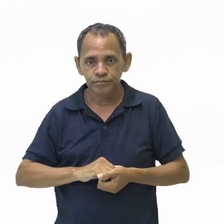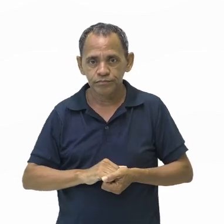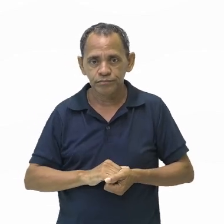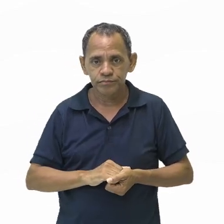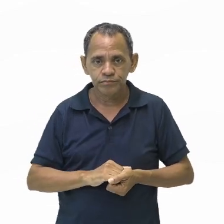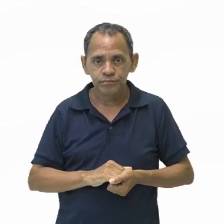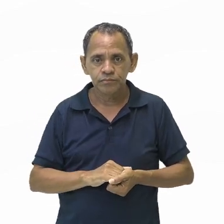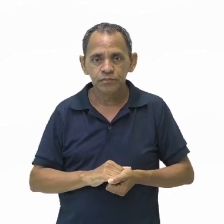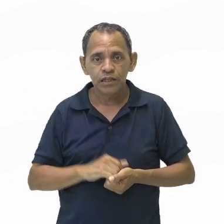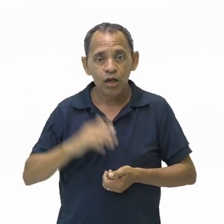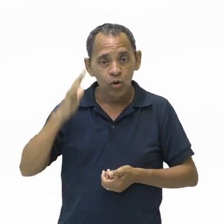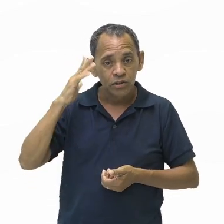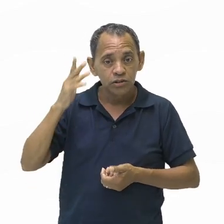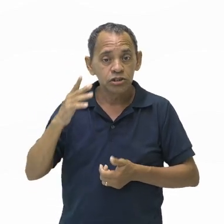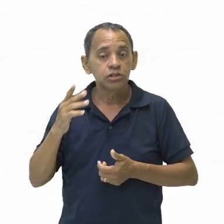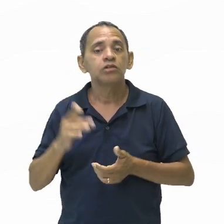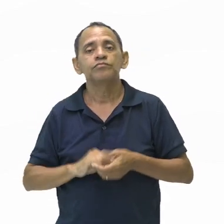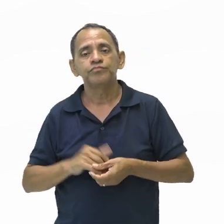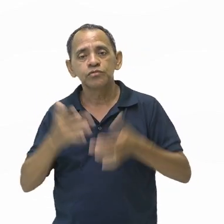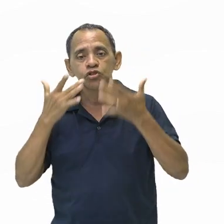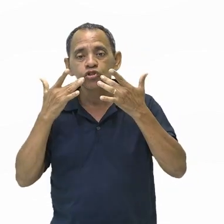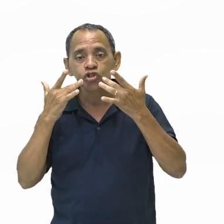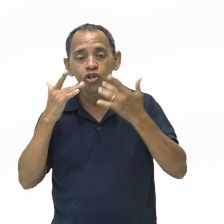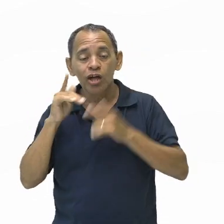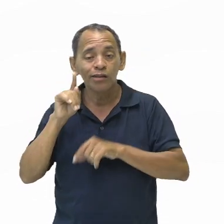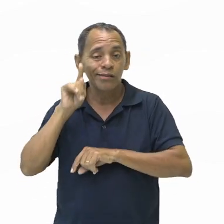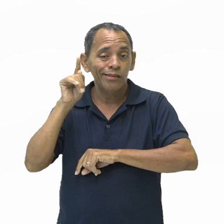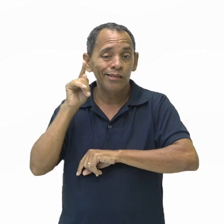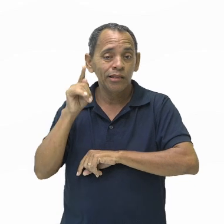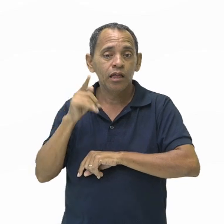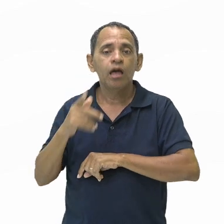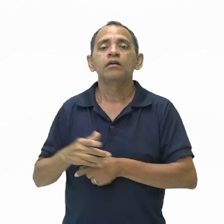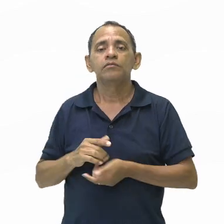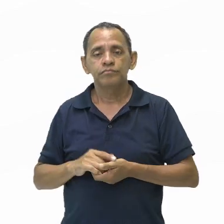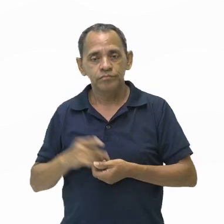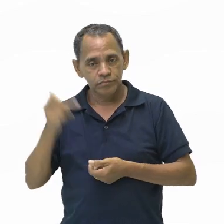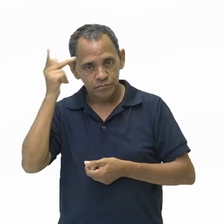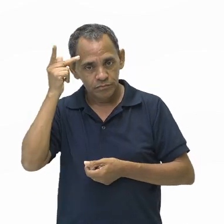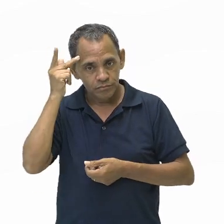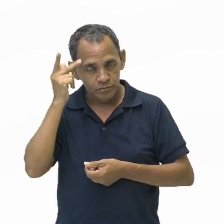aconteceu no Teatro Municipal de São Paulo em fevereiro de